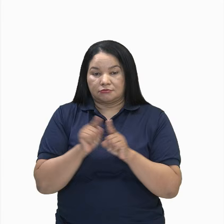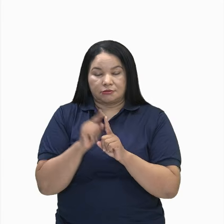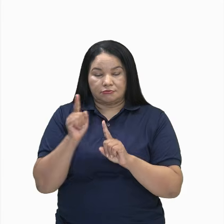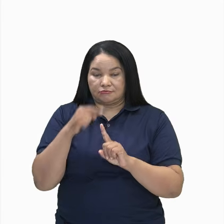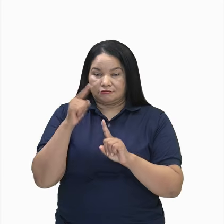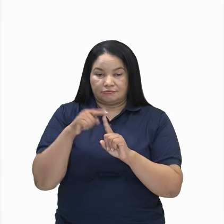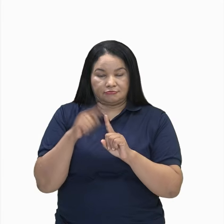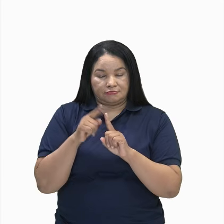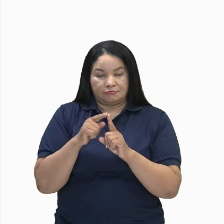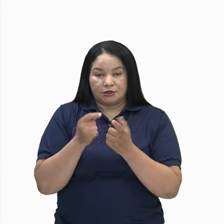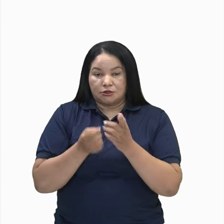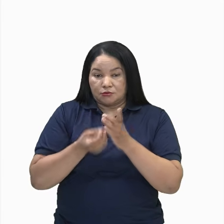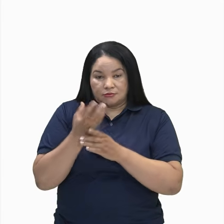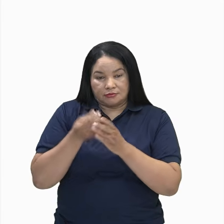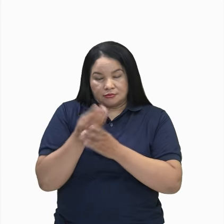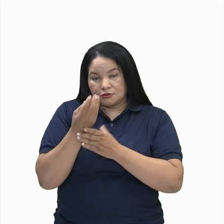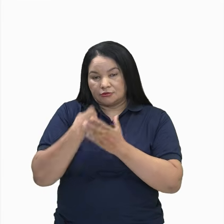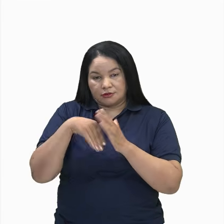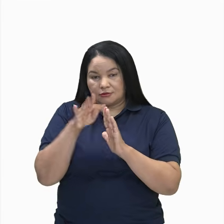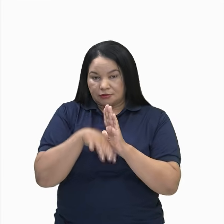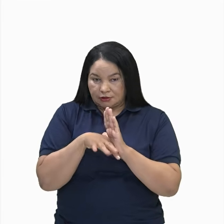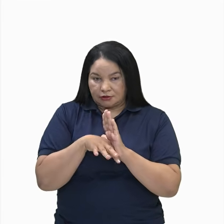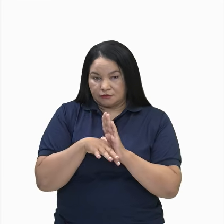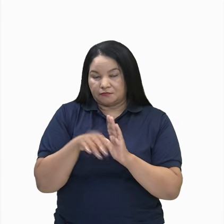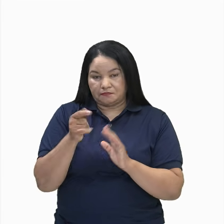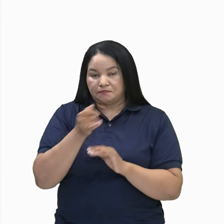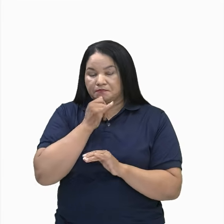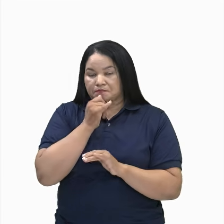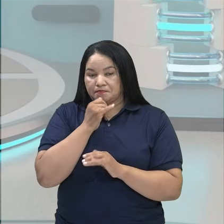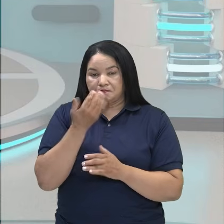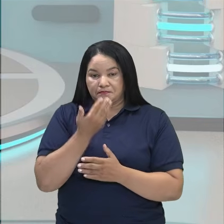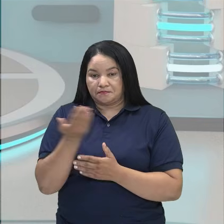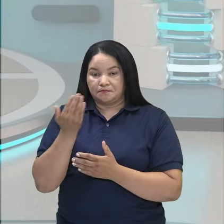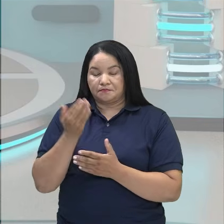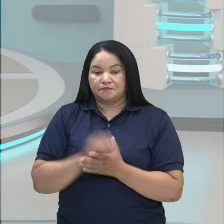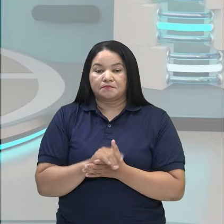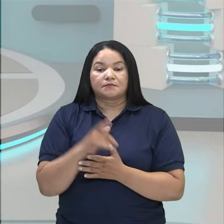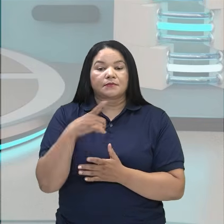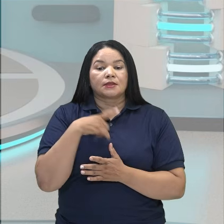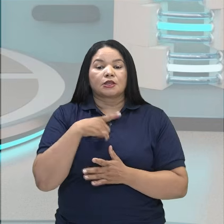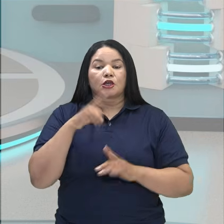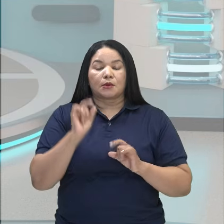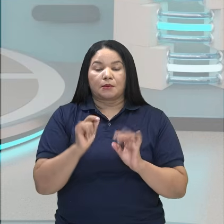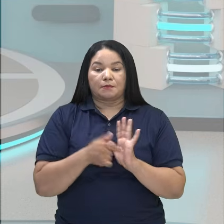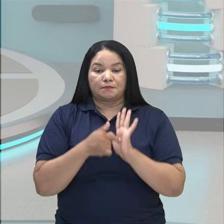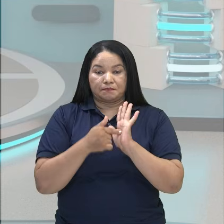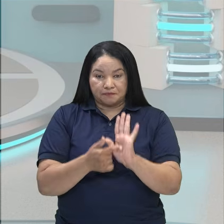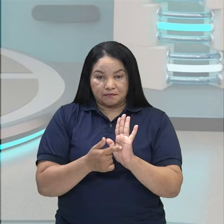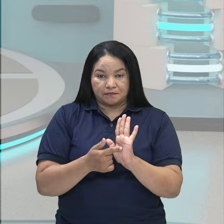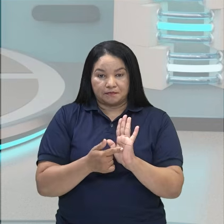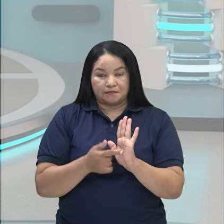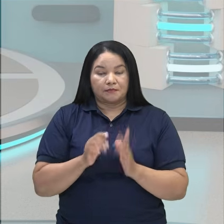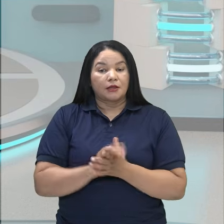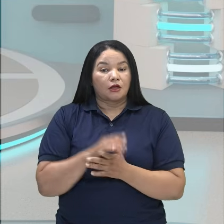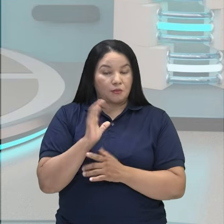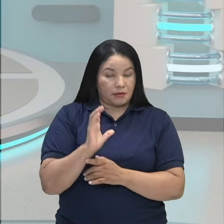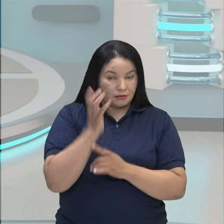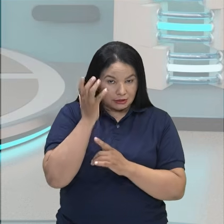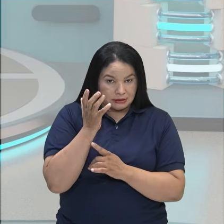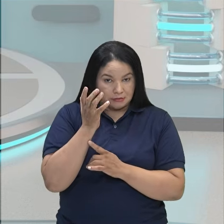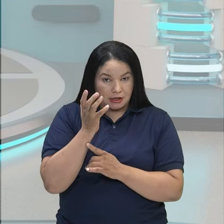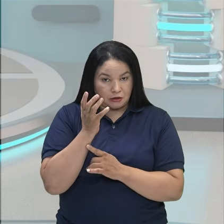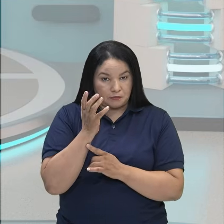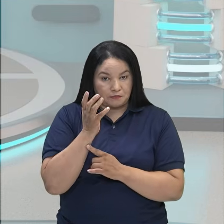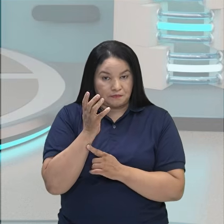que aquele grupo adota. Querem ver um exemplo? Vou trazer para vocês o mesmo fato. Só que